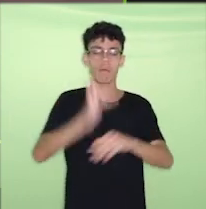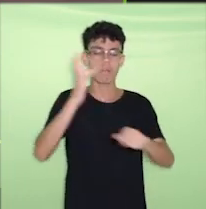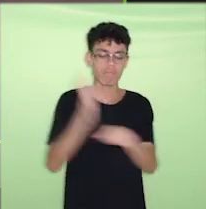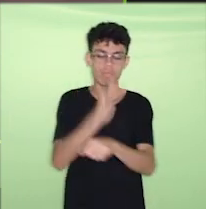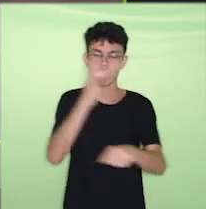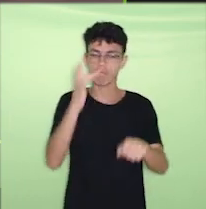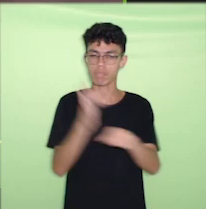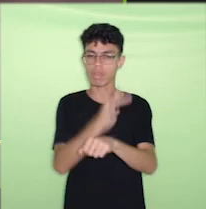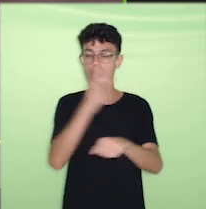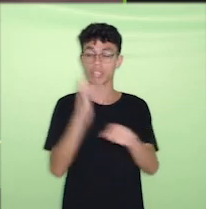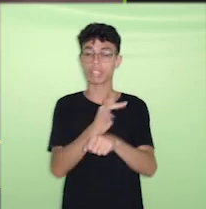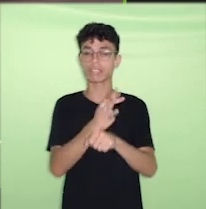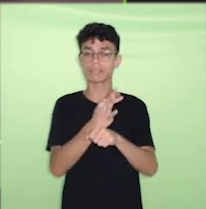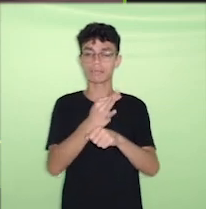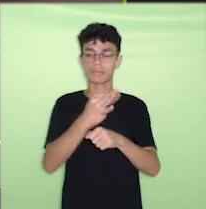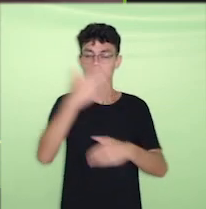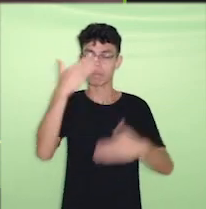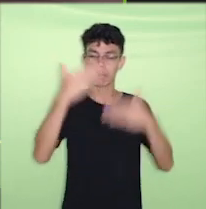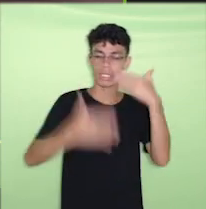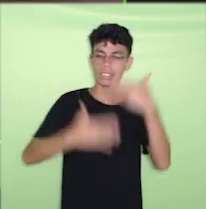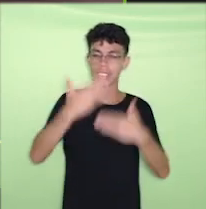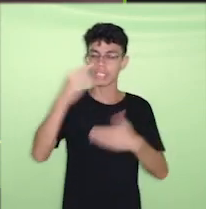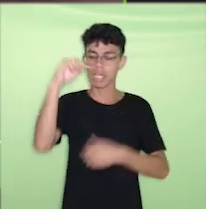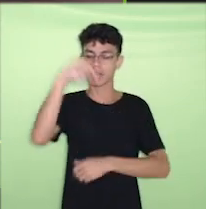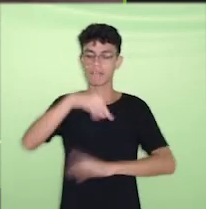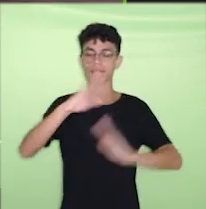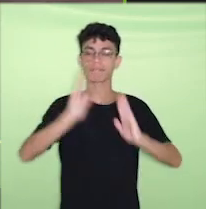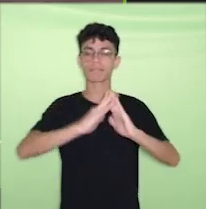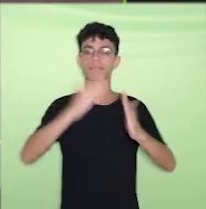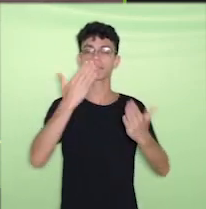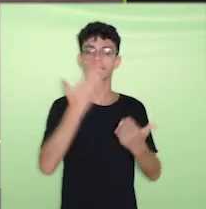suportar certas presenças neste nosso colégio.